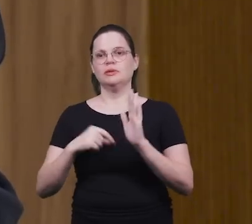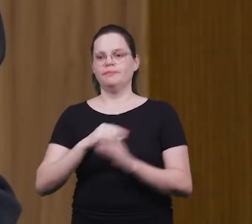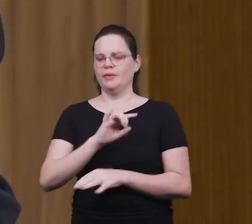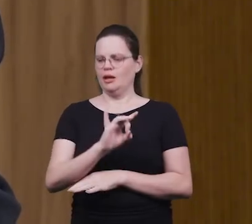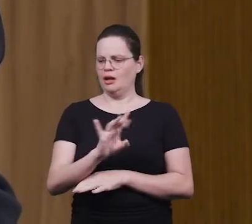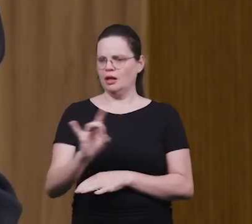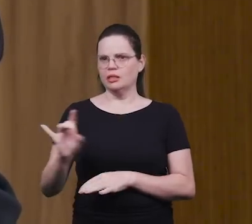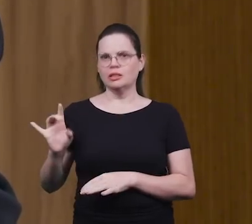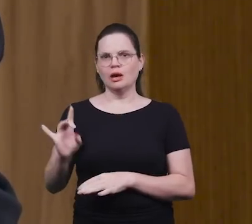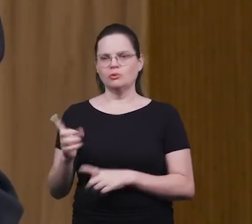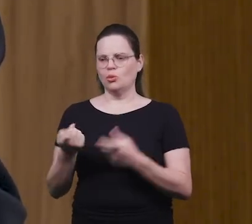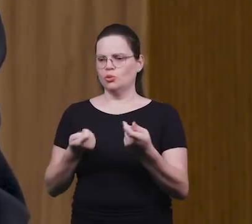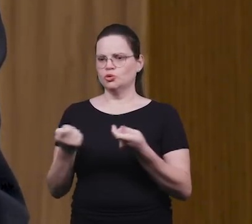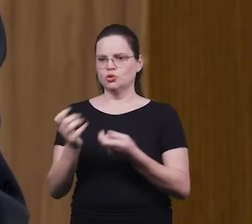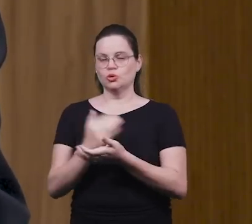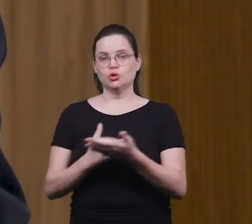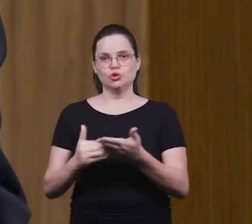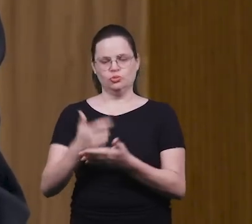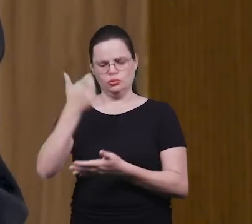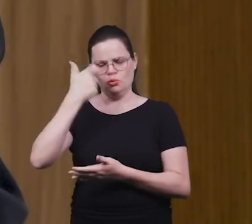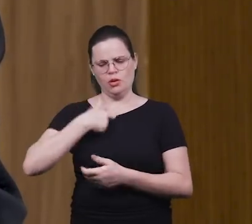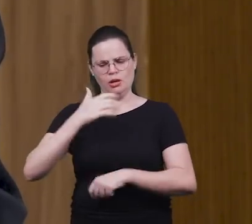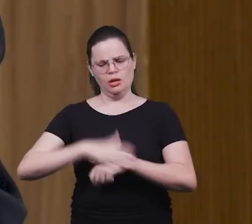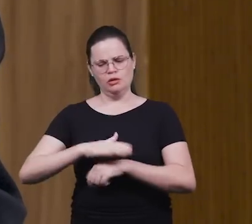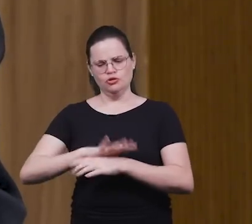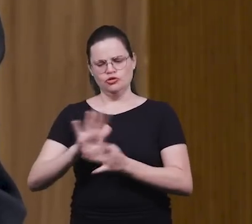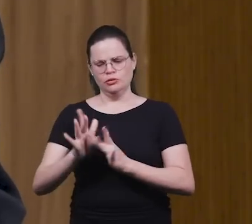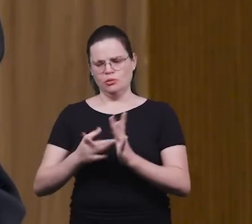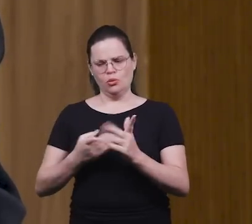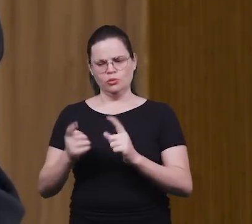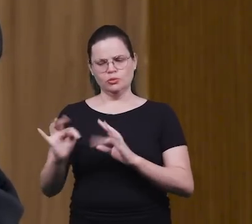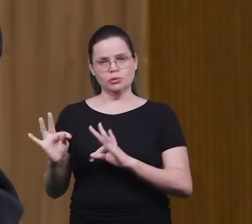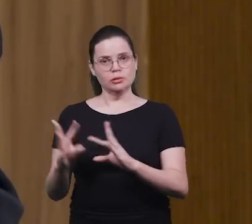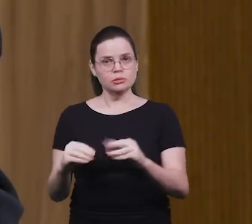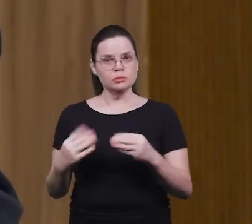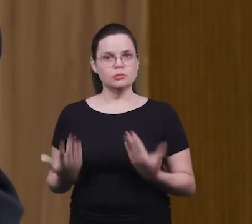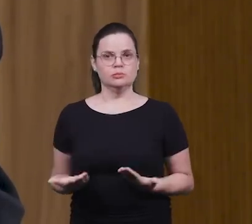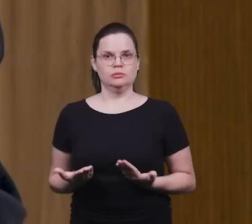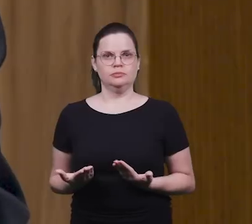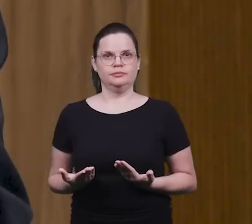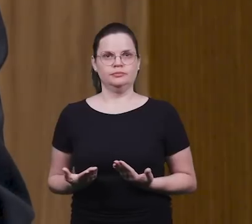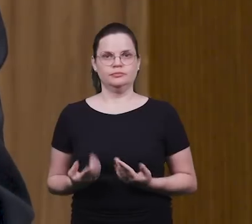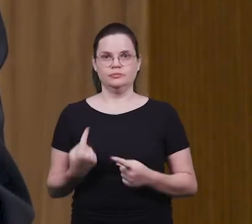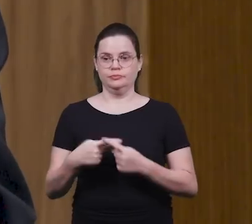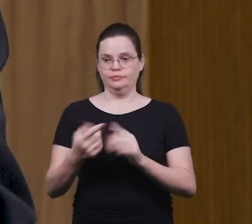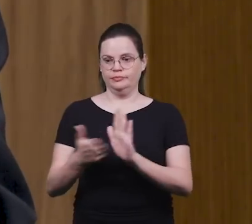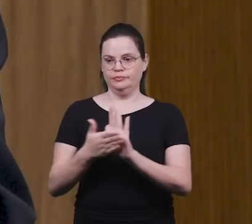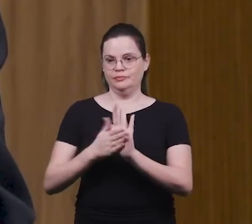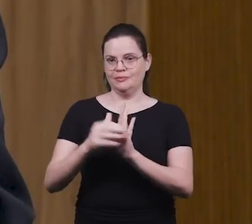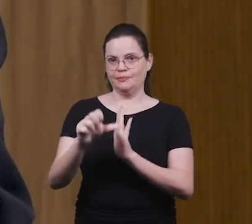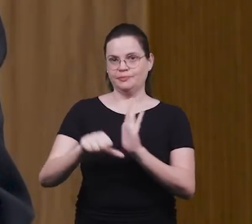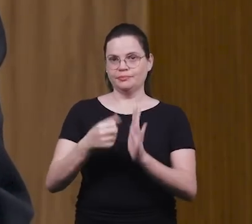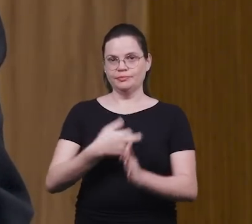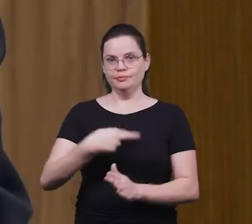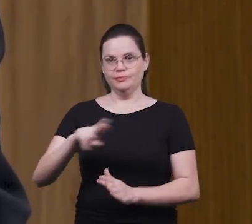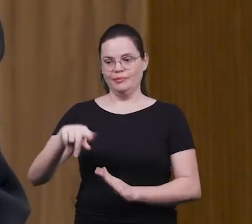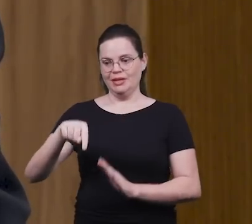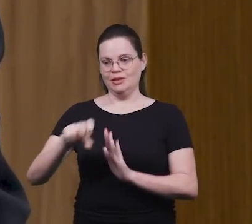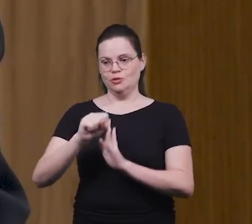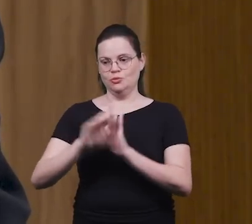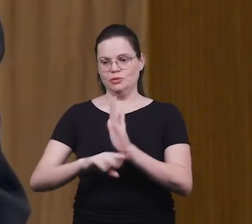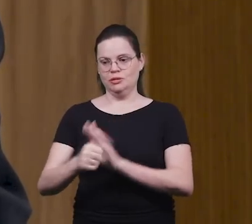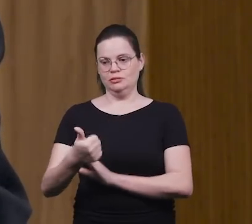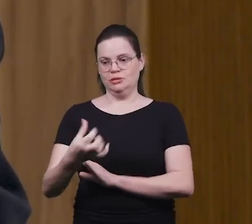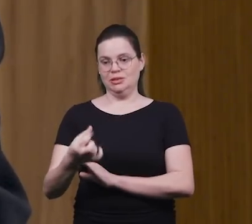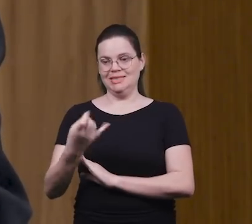no controle do Senhor Jesus. Então, a partir exatamente da reforma religiosa do século XVI, aqueles que falassem em nome de Jesus,